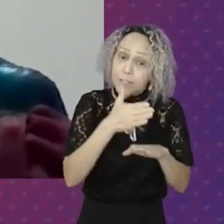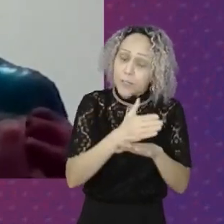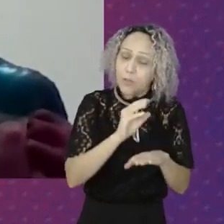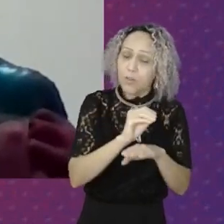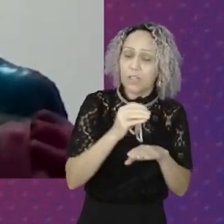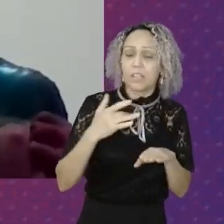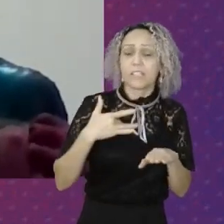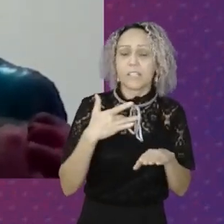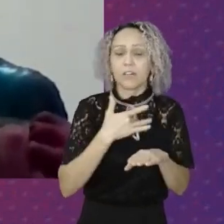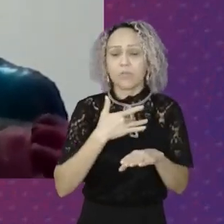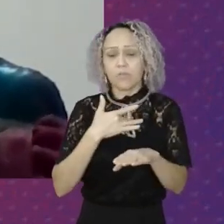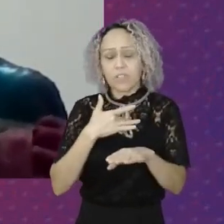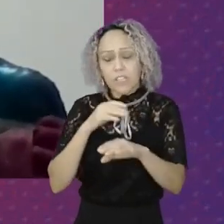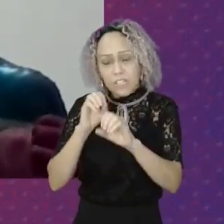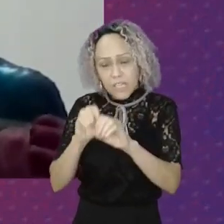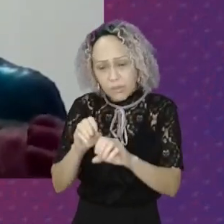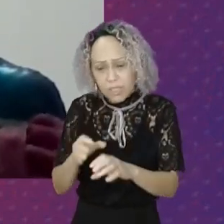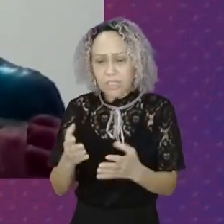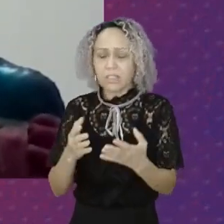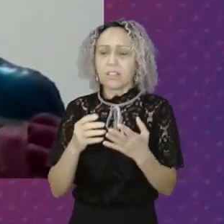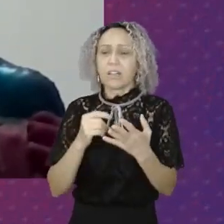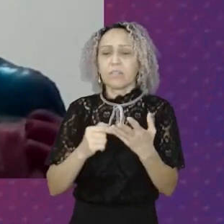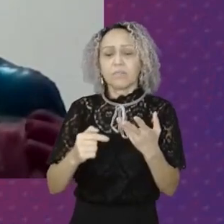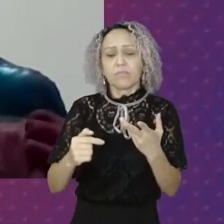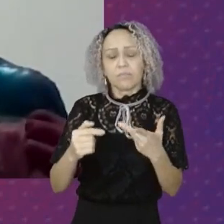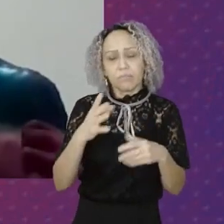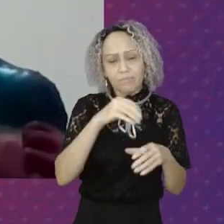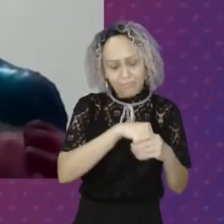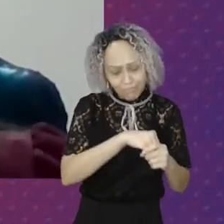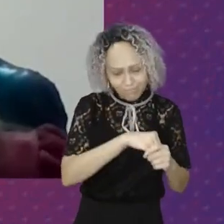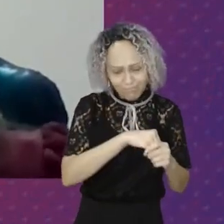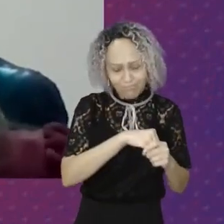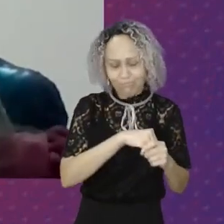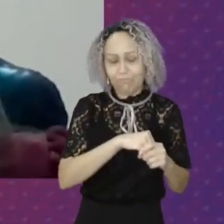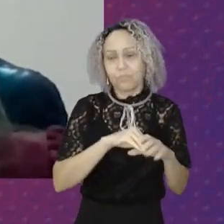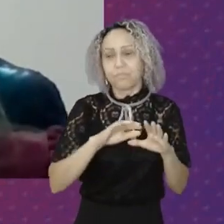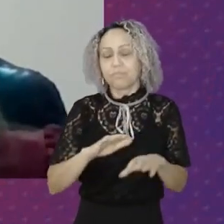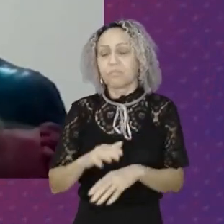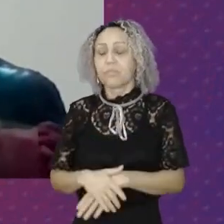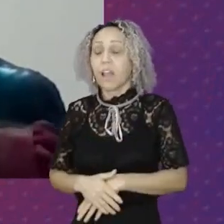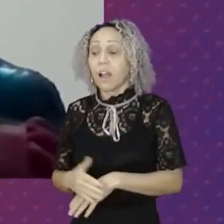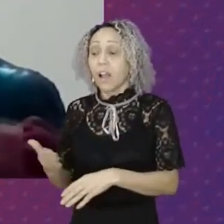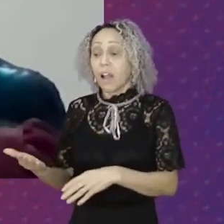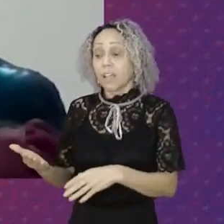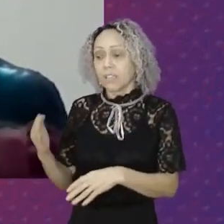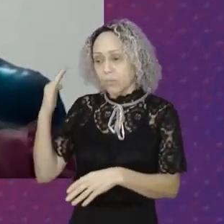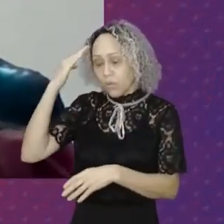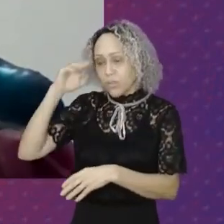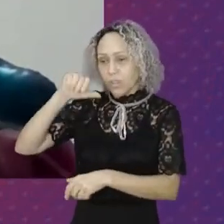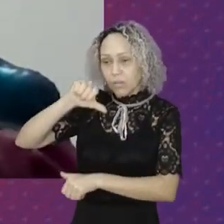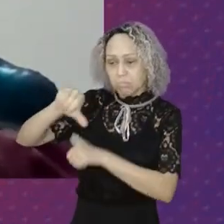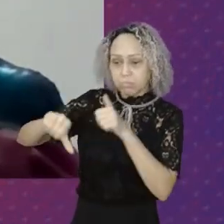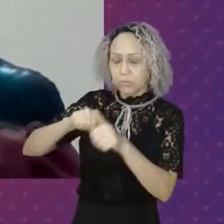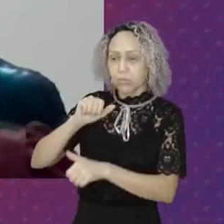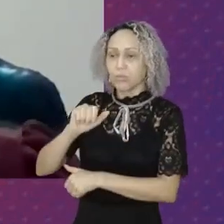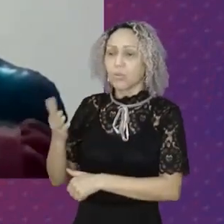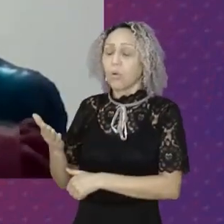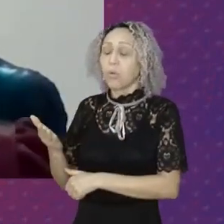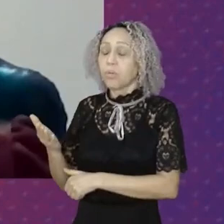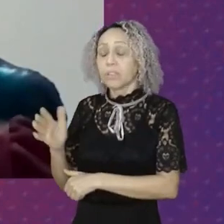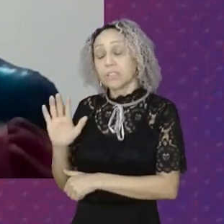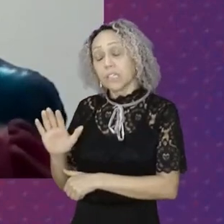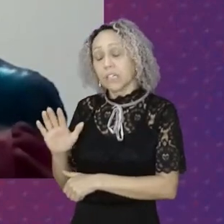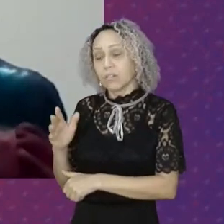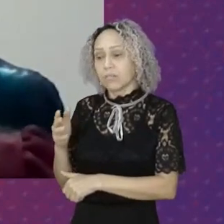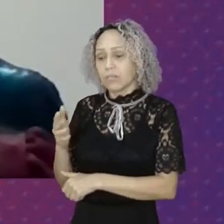em condicionalidades para estar beneficiária do programa. Então, com essa mudança, cada família recebia o valor unificado